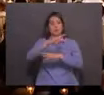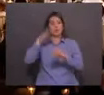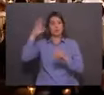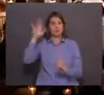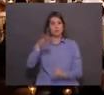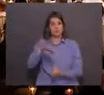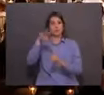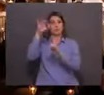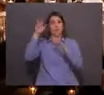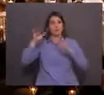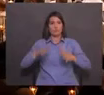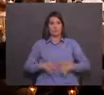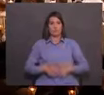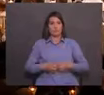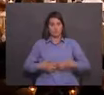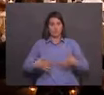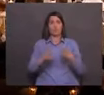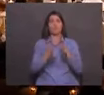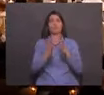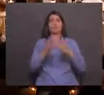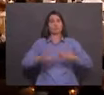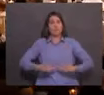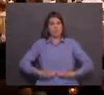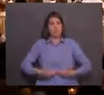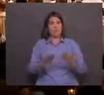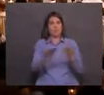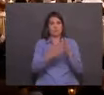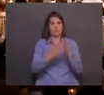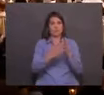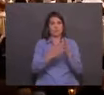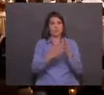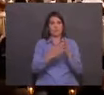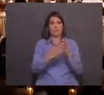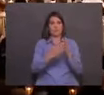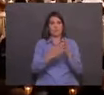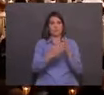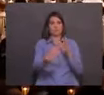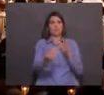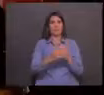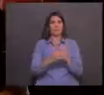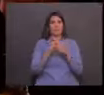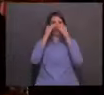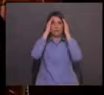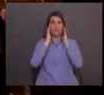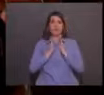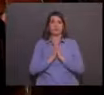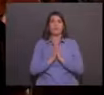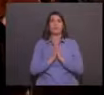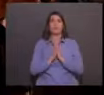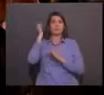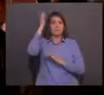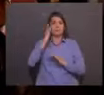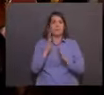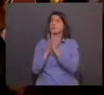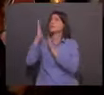tu între mulheres e binecuvântat este frutul trupului tău, Iisus. Santa Maria, Mãe de